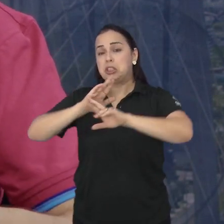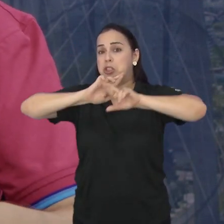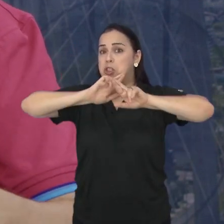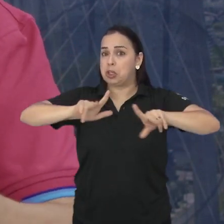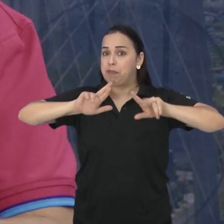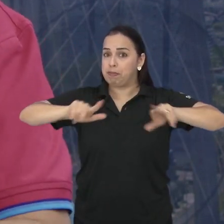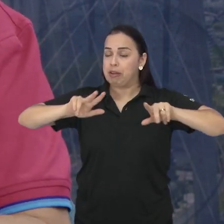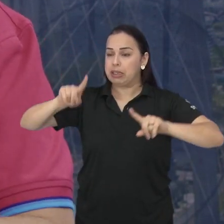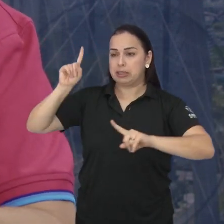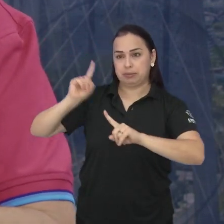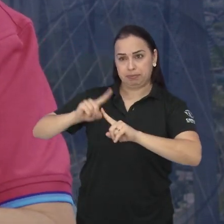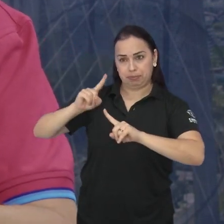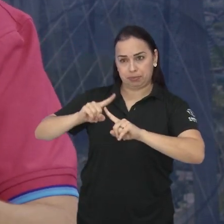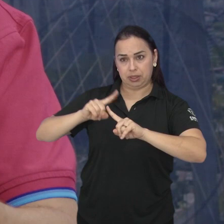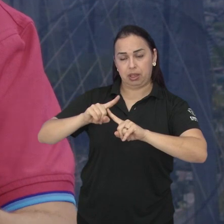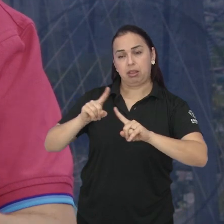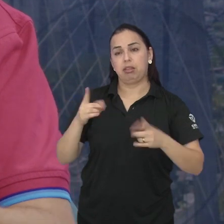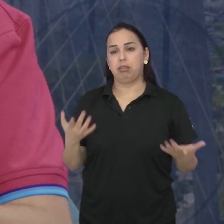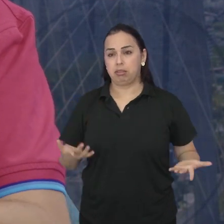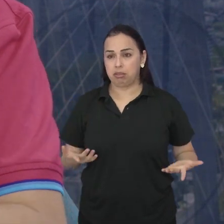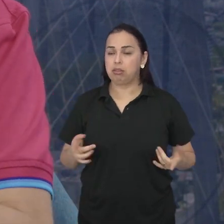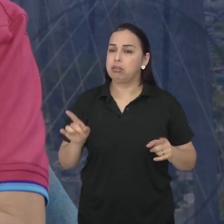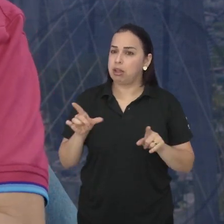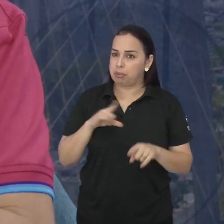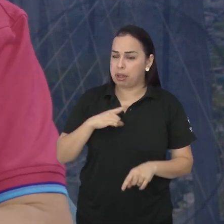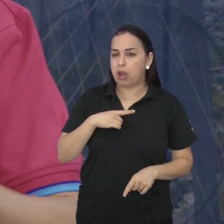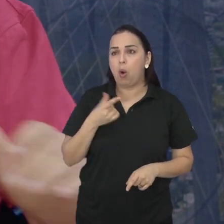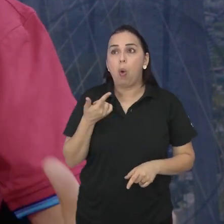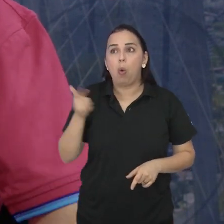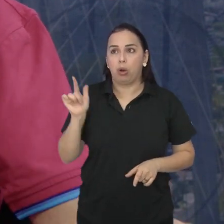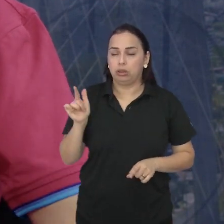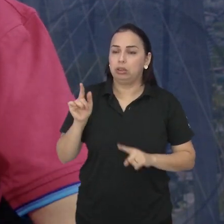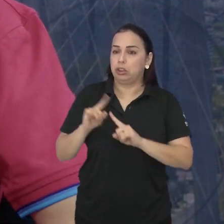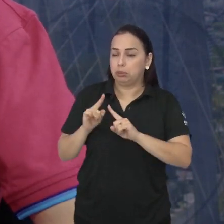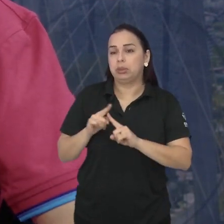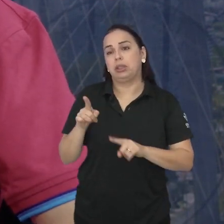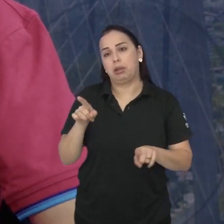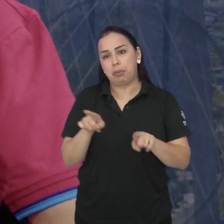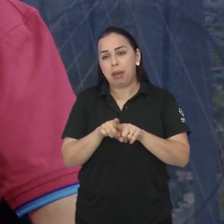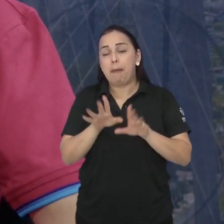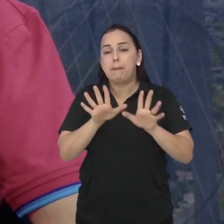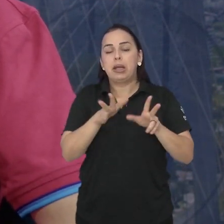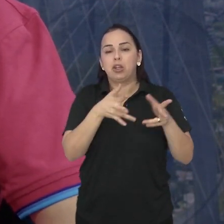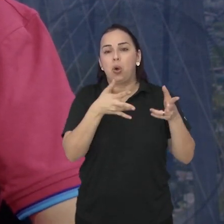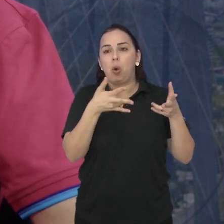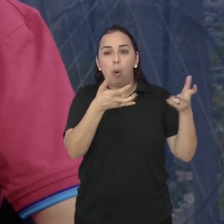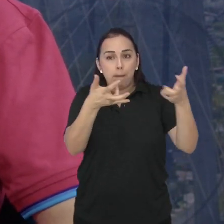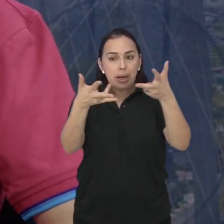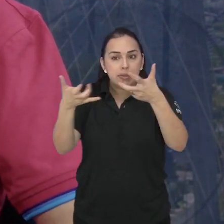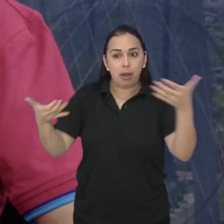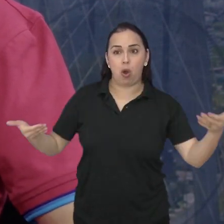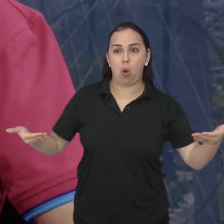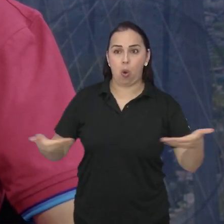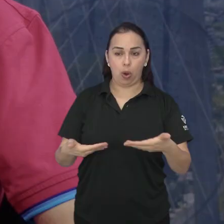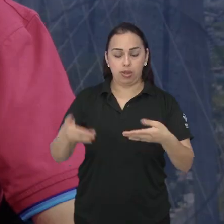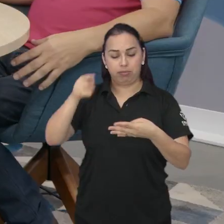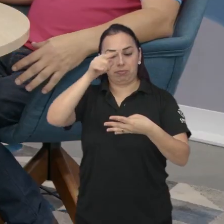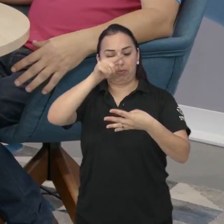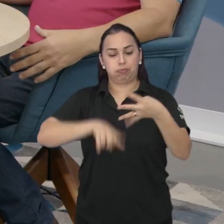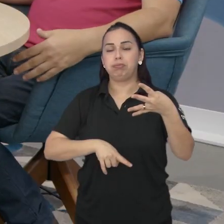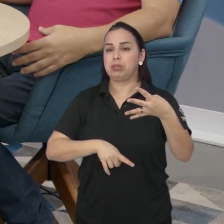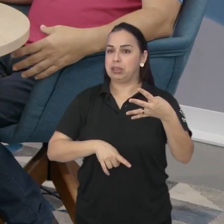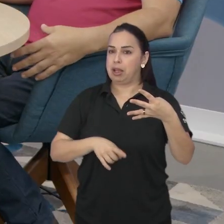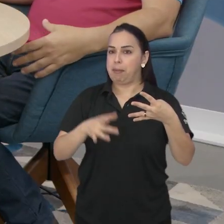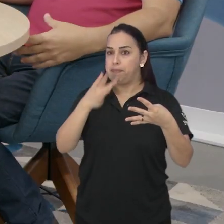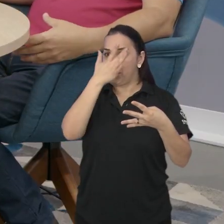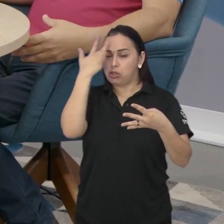encontrando. E claro, outras condições também podem existir, mas a gente sempre vai observando hoje um destaque